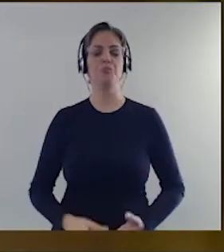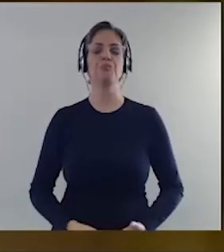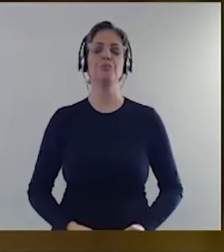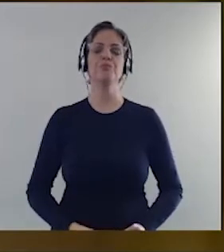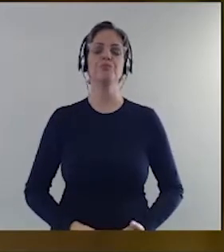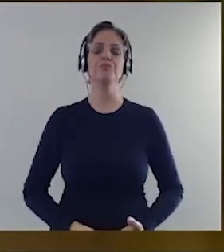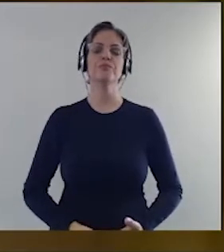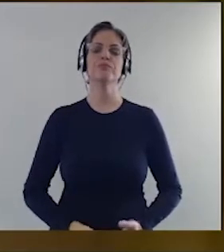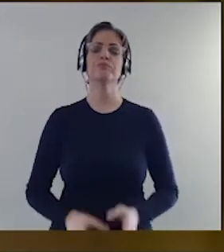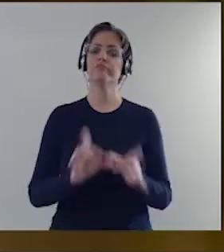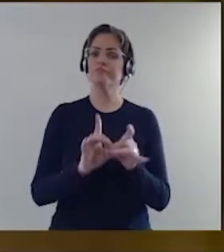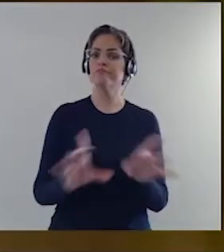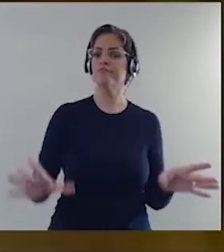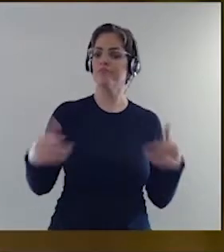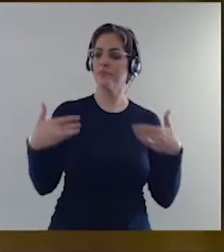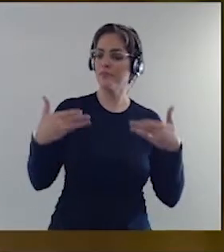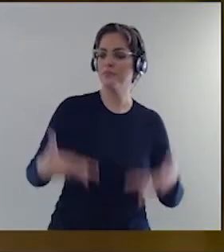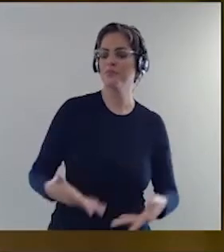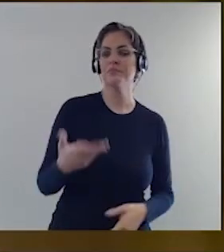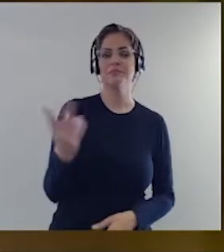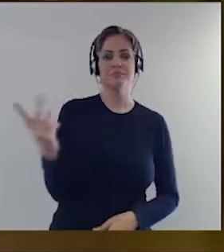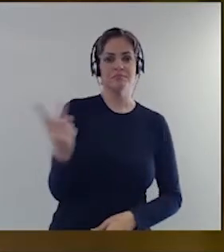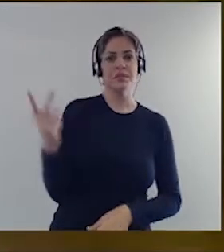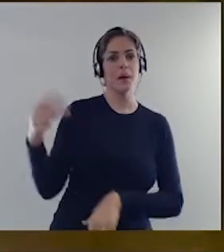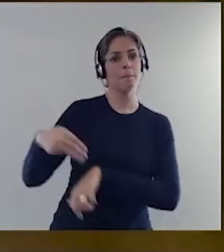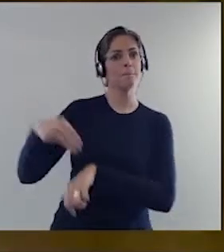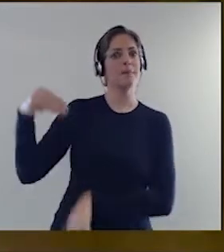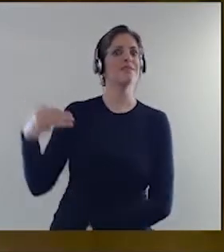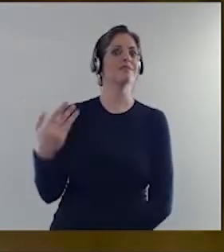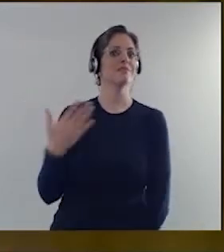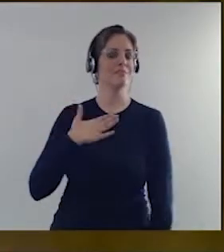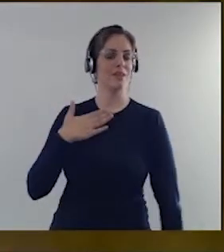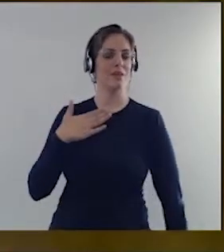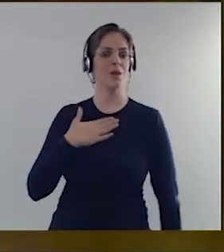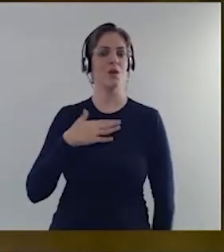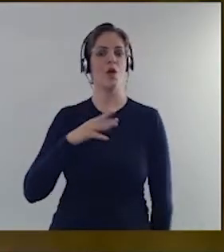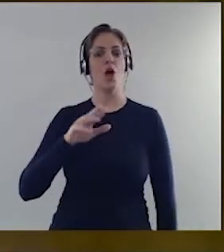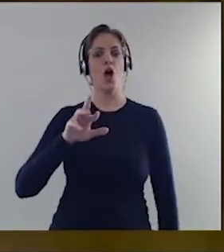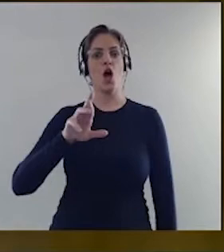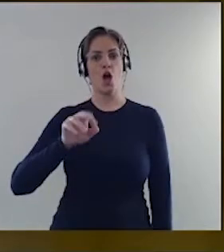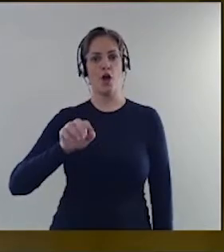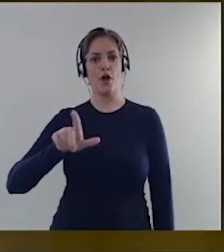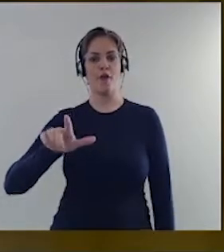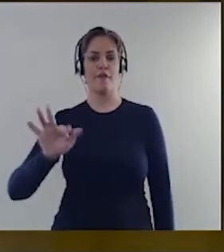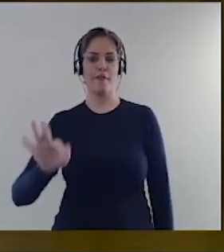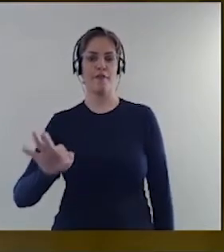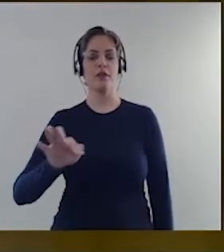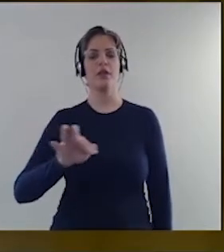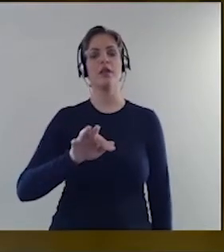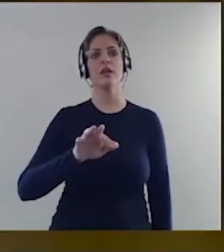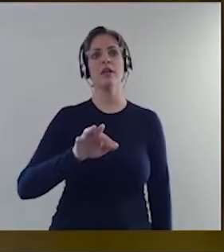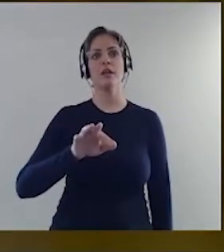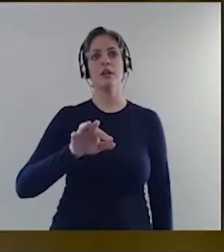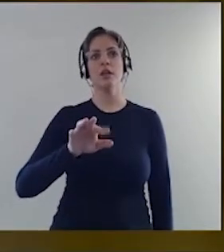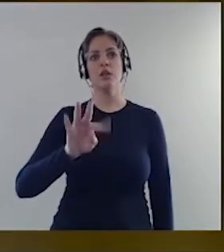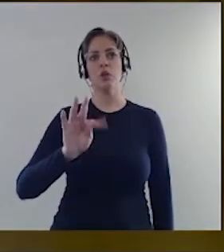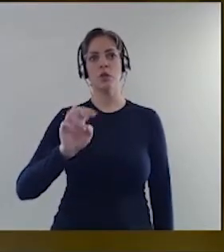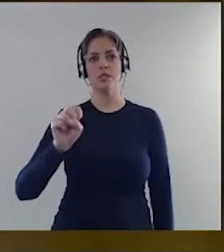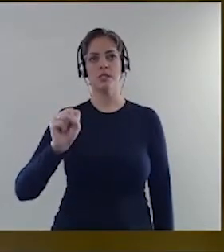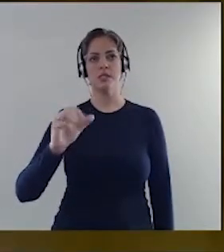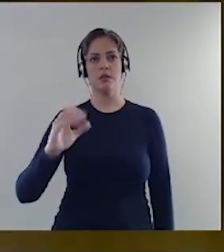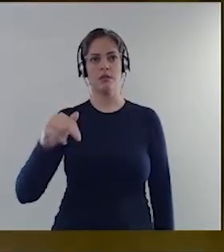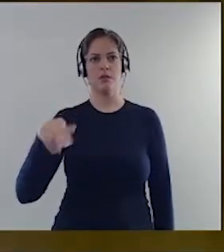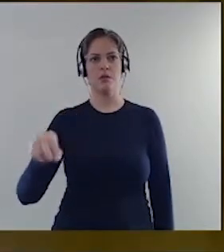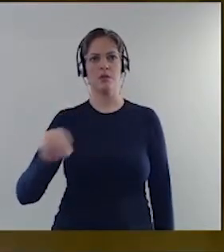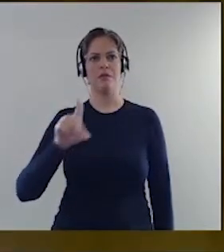me permitindo estar ao lado de meus mestres, Dr. Rolf Madaleno, Dr. Rodrigo Toscano de Brito. Nutro